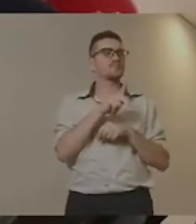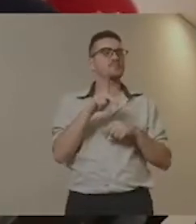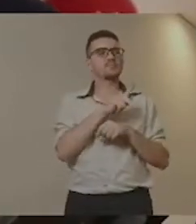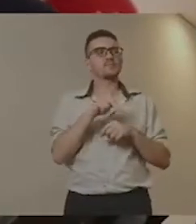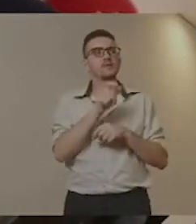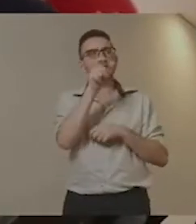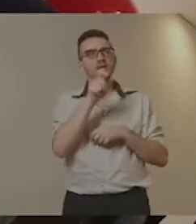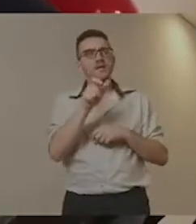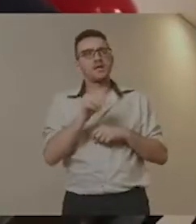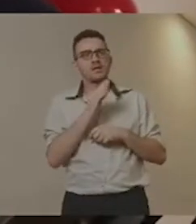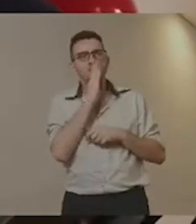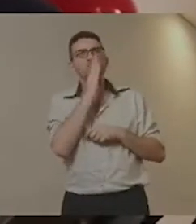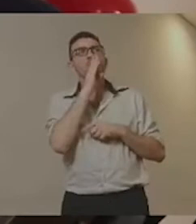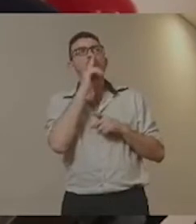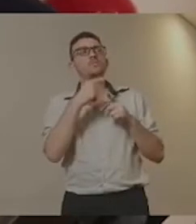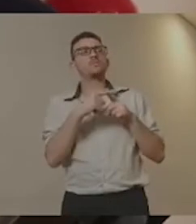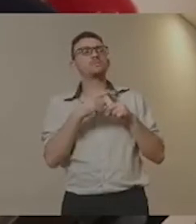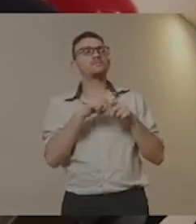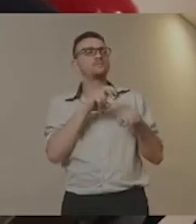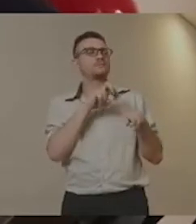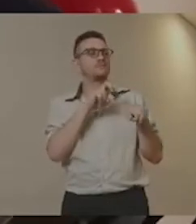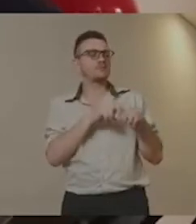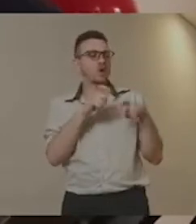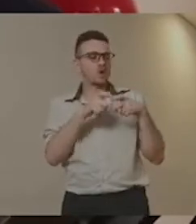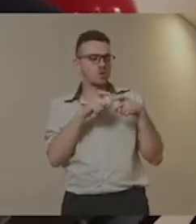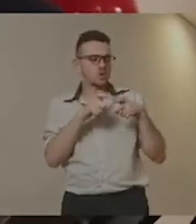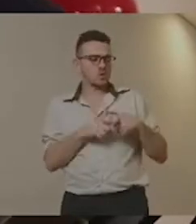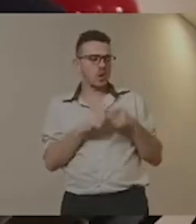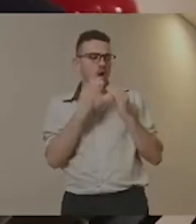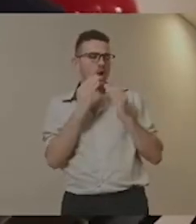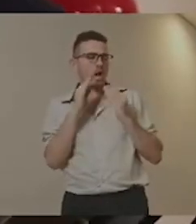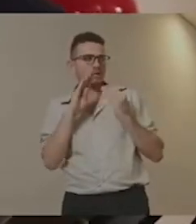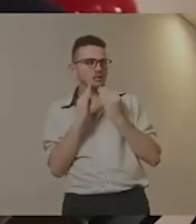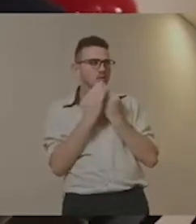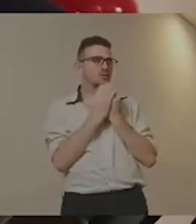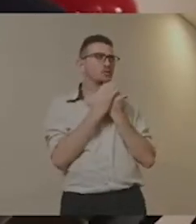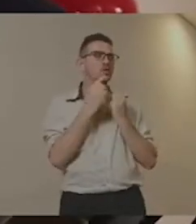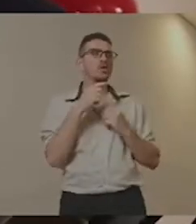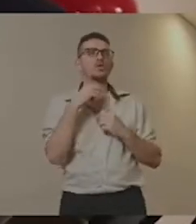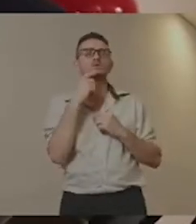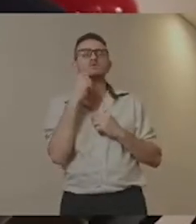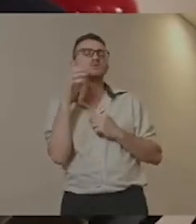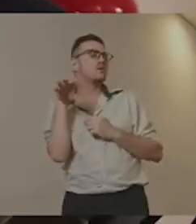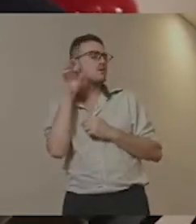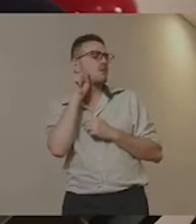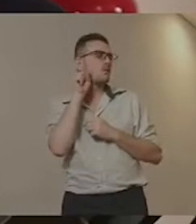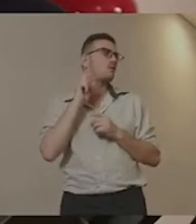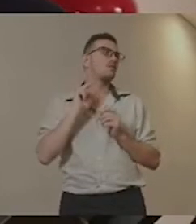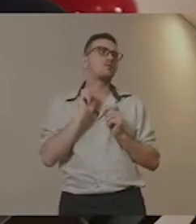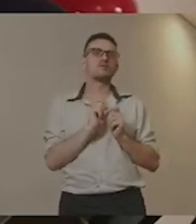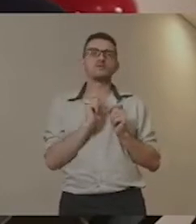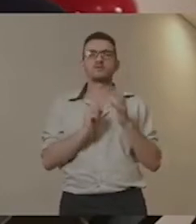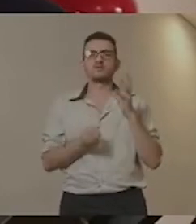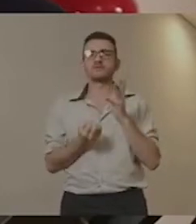fica ali escondida, ninguém escuta, né? Aí ocorre esse sentimento de exclusão, de não pertencimento.